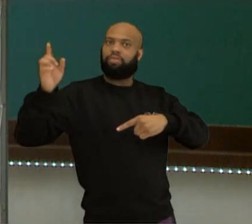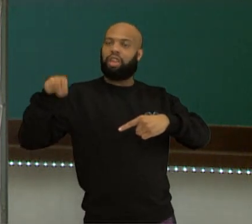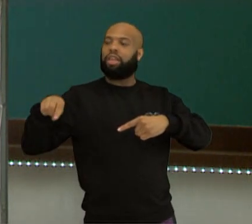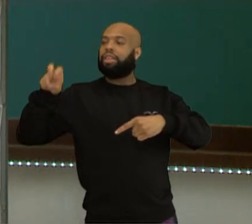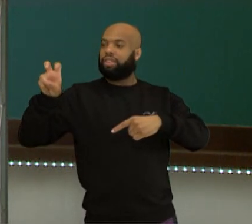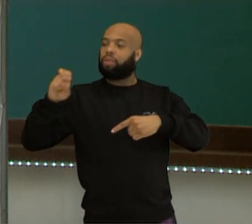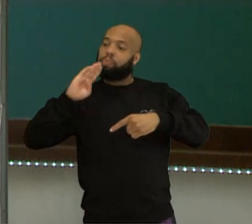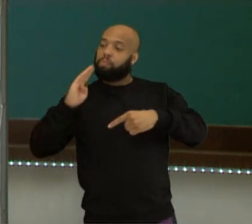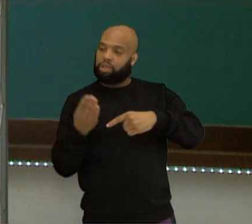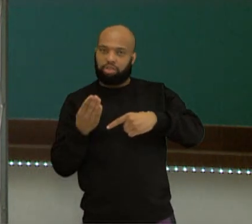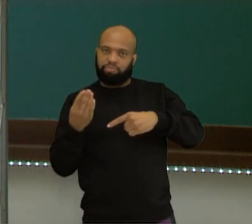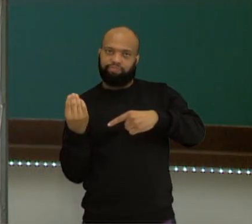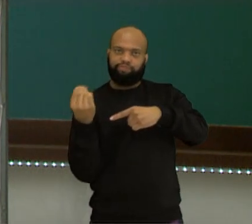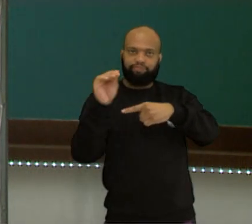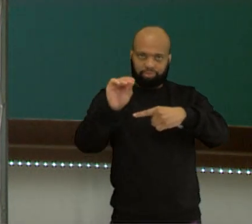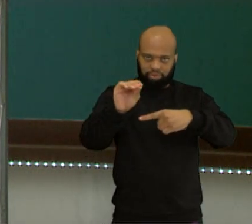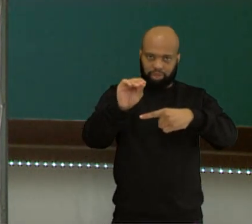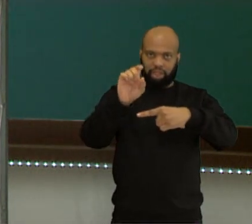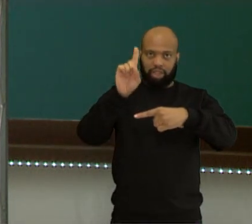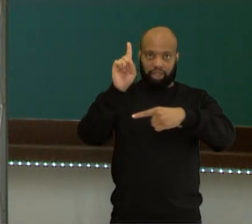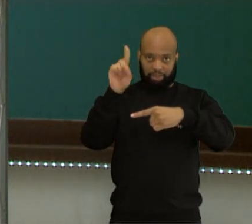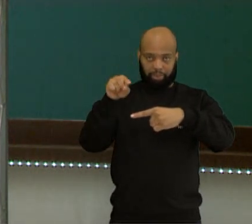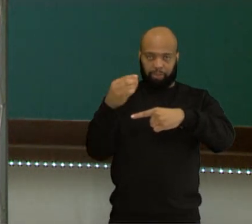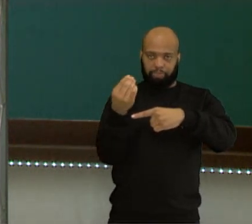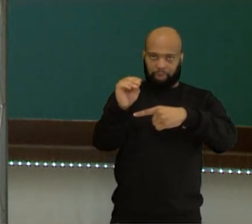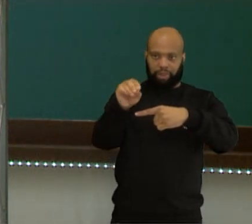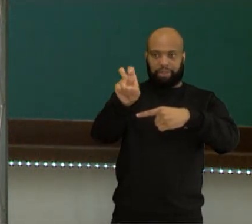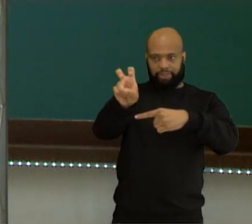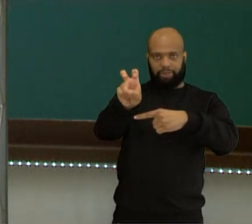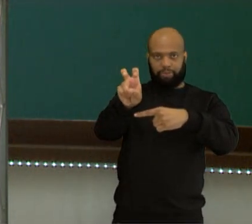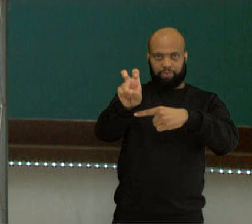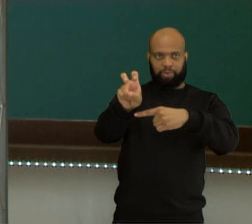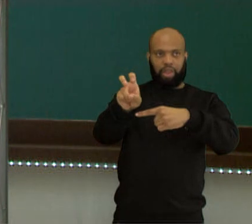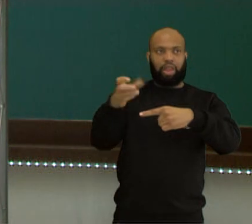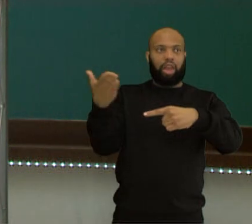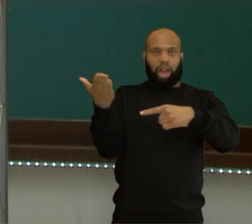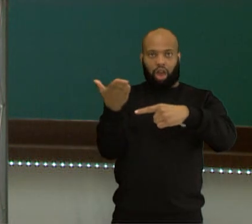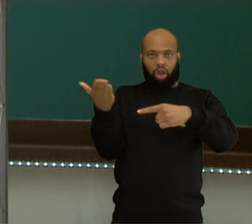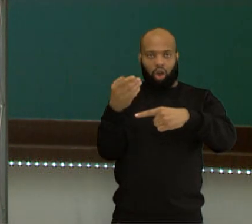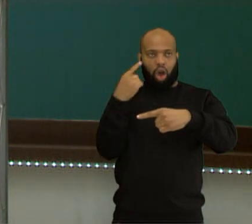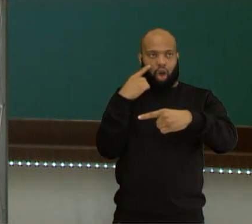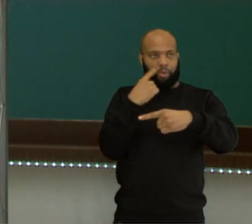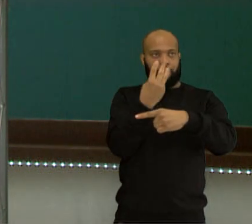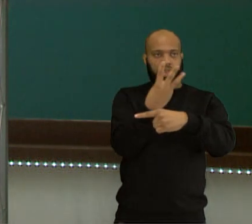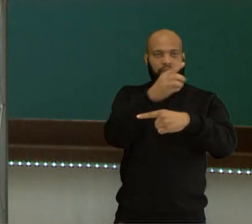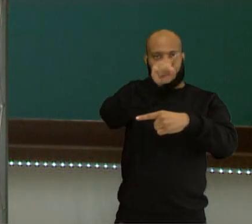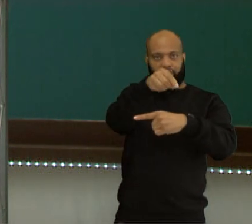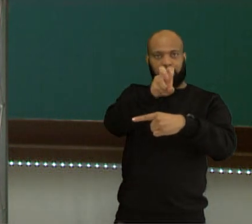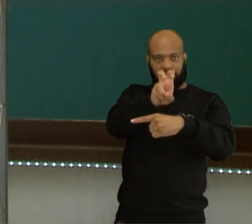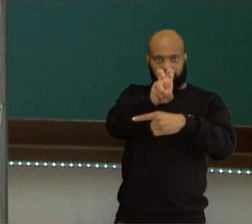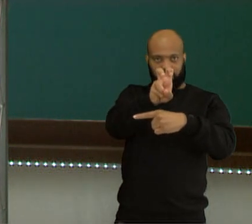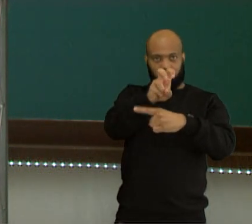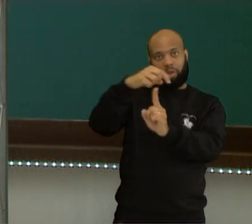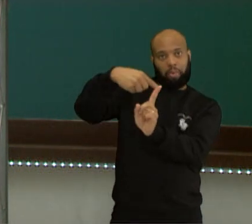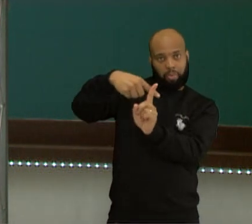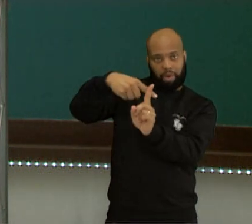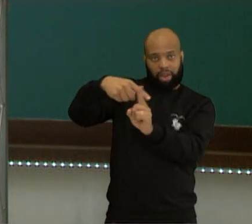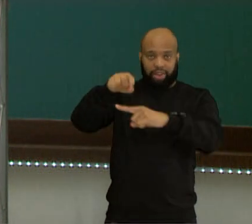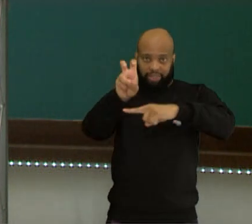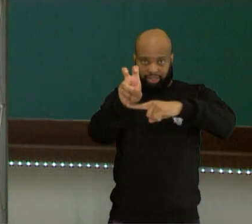aproximadamente 5 bilhões, tá bom? Aí, então, a gente, para tirar o ponto médio, a gente soma esses